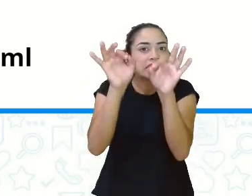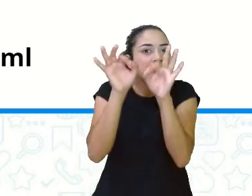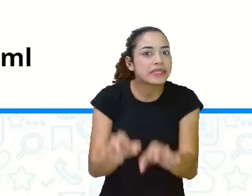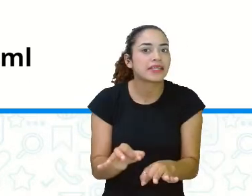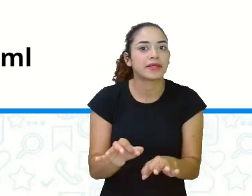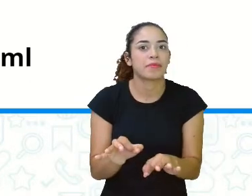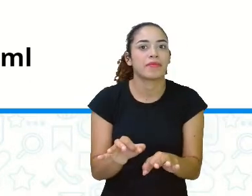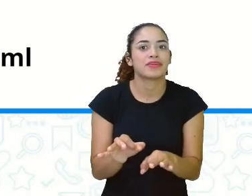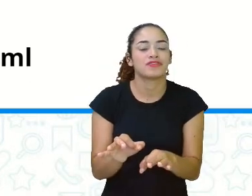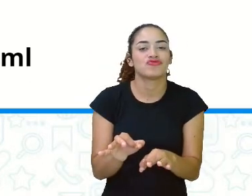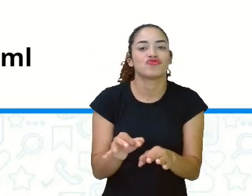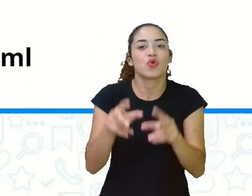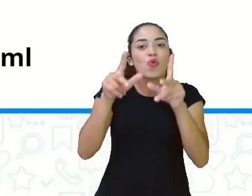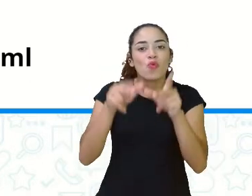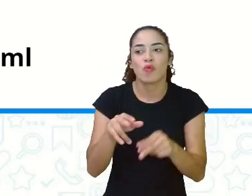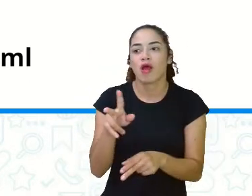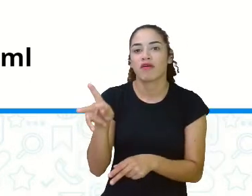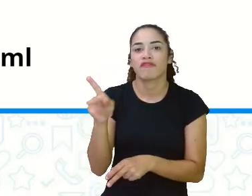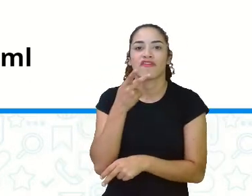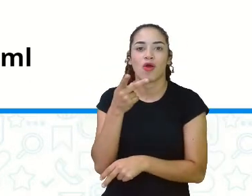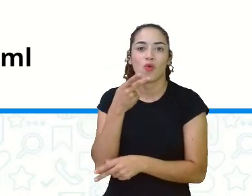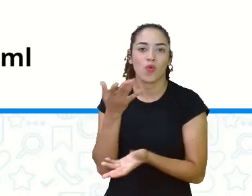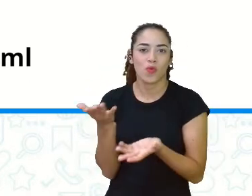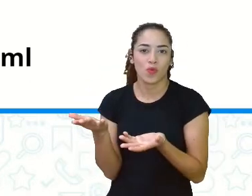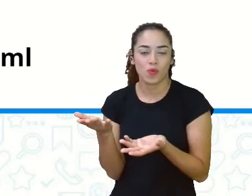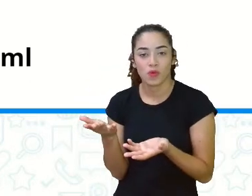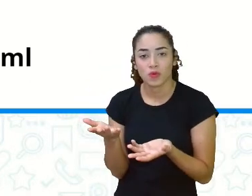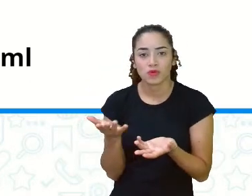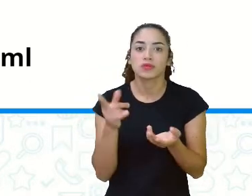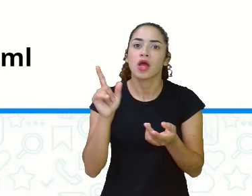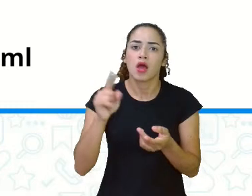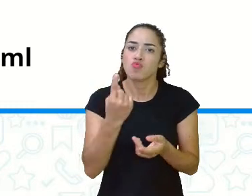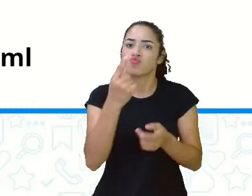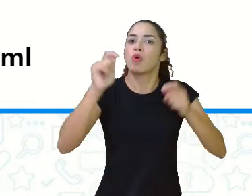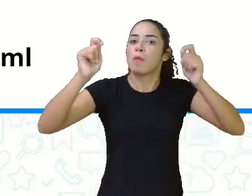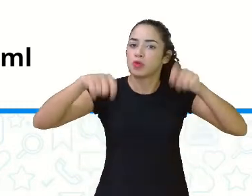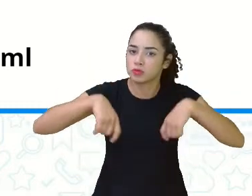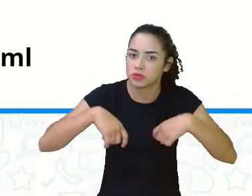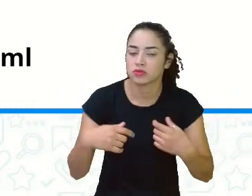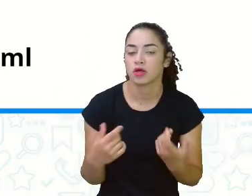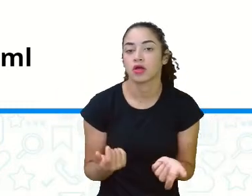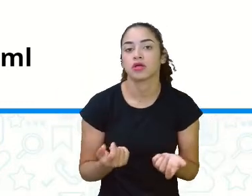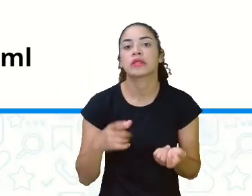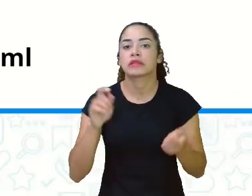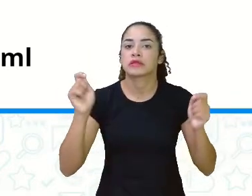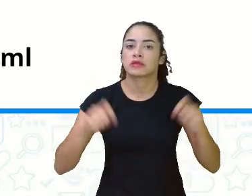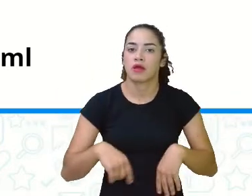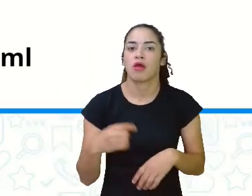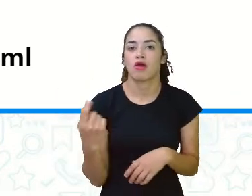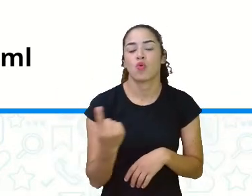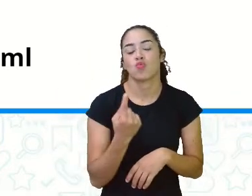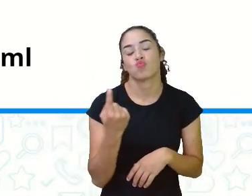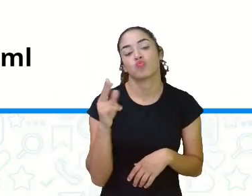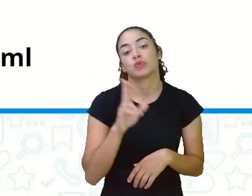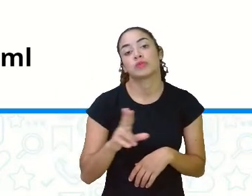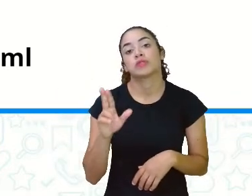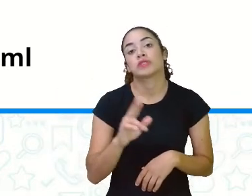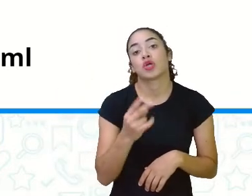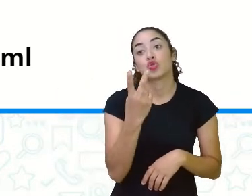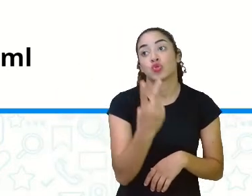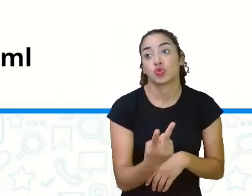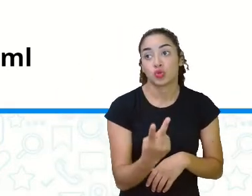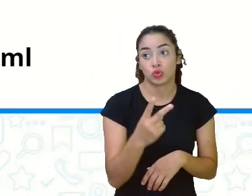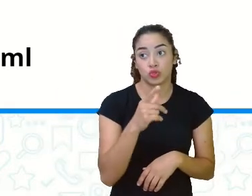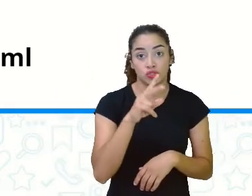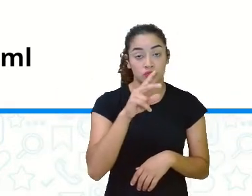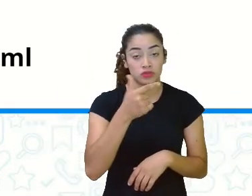disse. Isso é uma possibilidade, tá? Você utilizar 2 recipientes de 250 ml, e aí